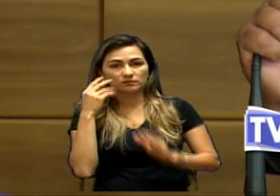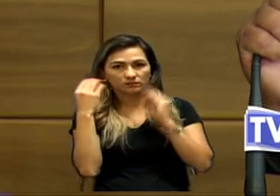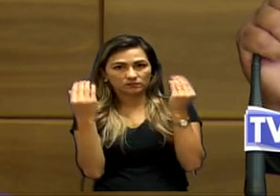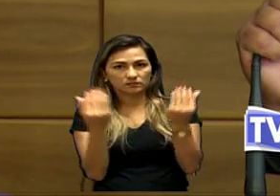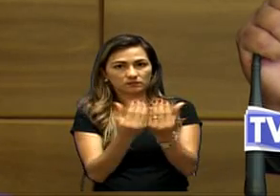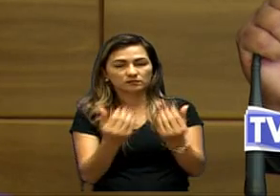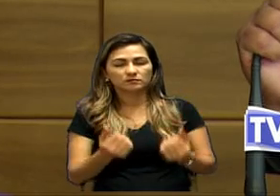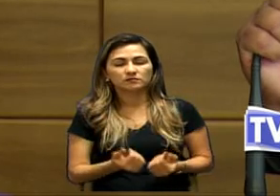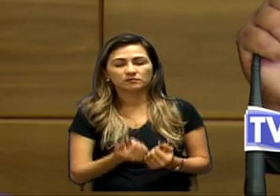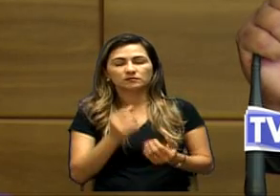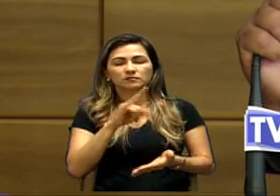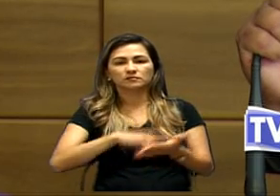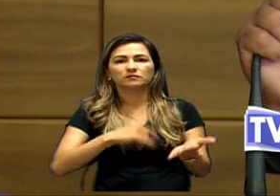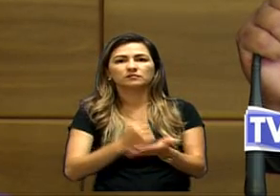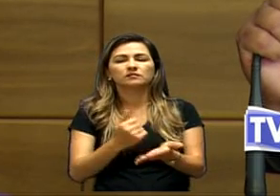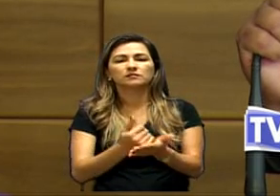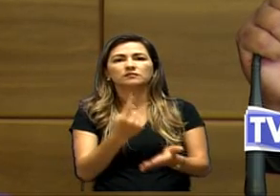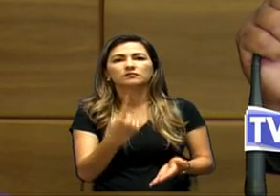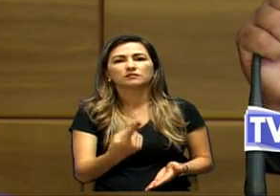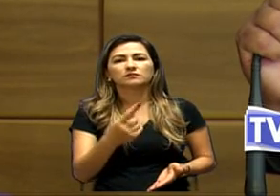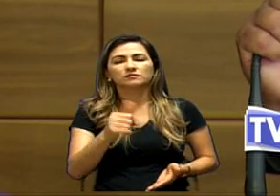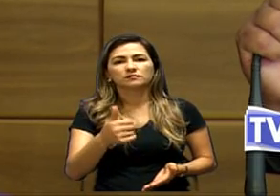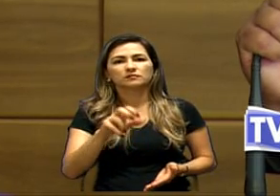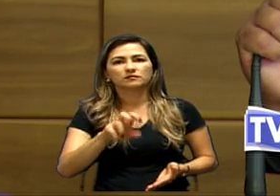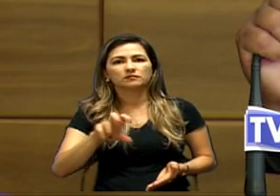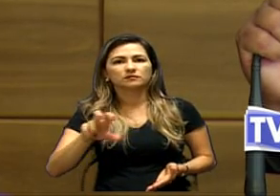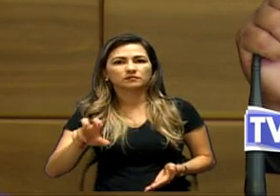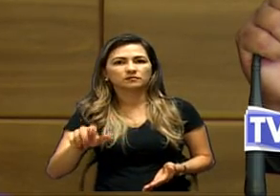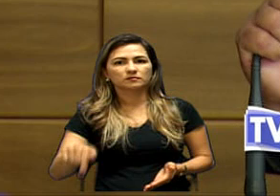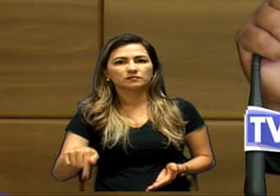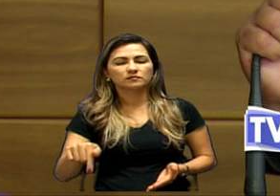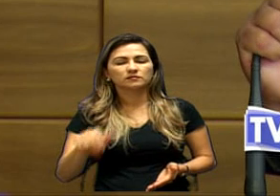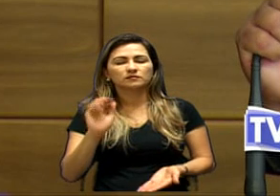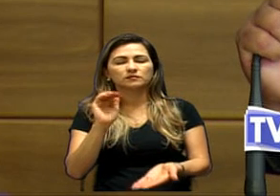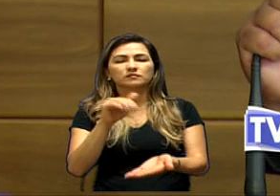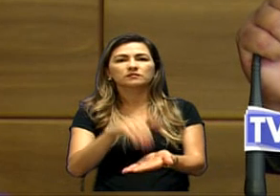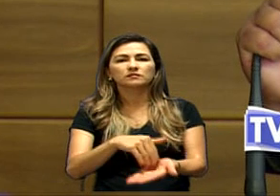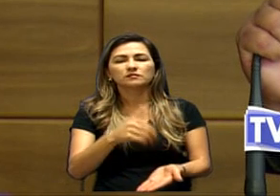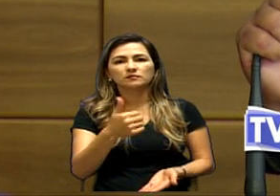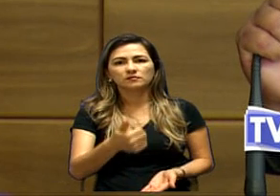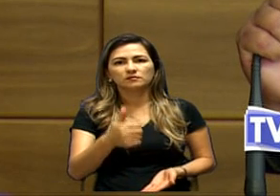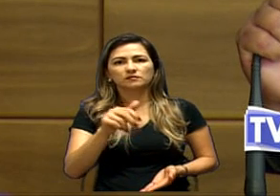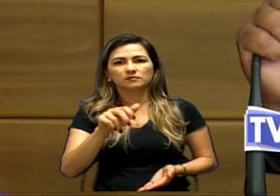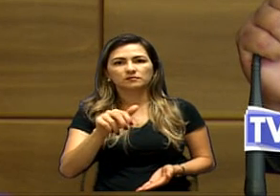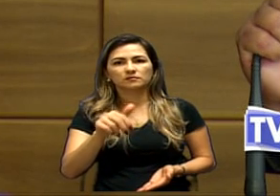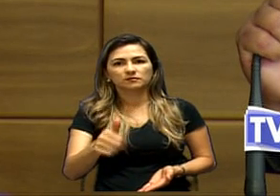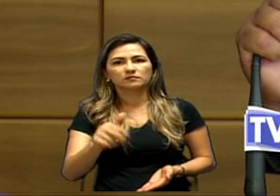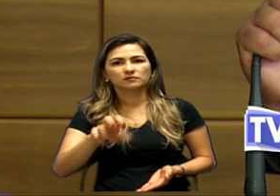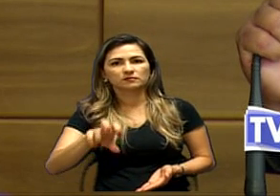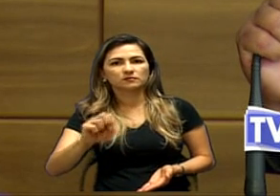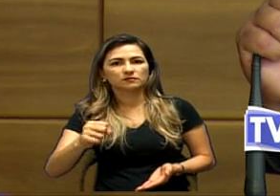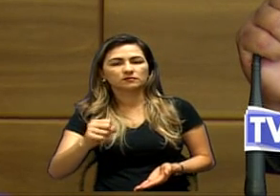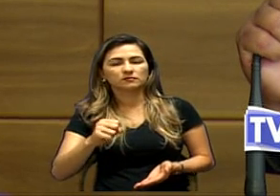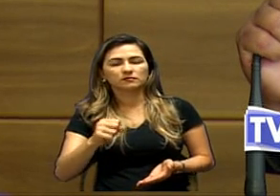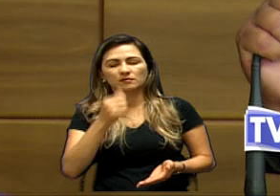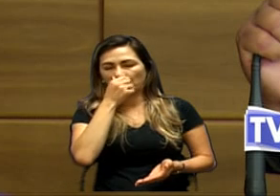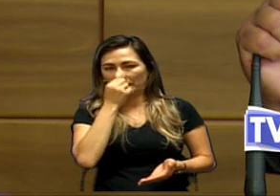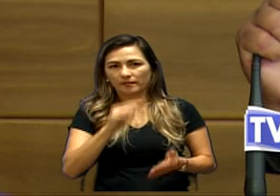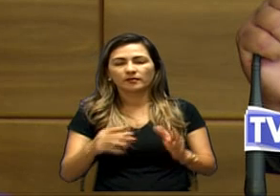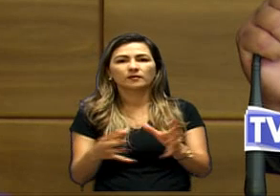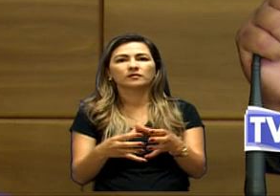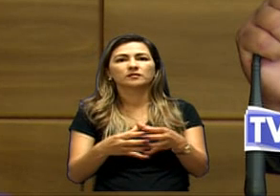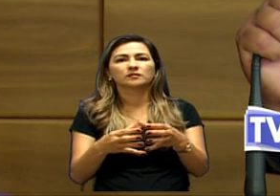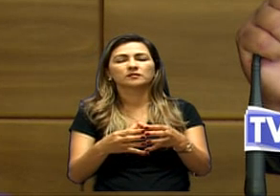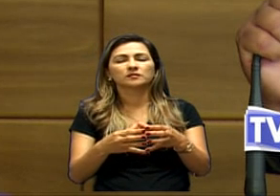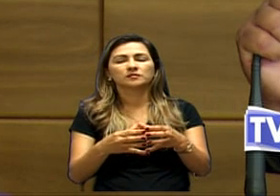a 3150, 2018, ofício das entidades Casas das Mães e das Crianças de Sorocaba, Doce Lar